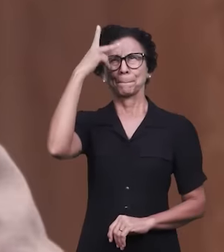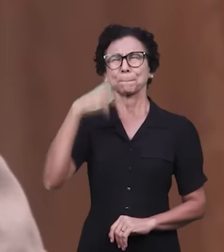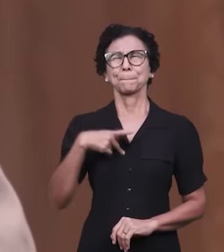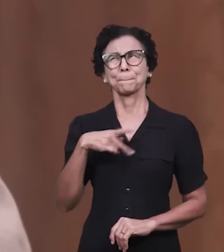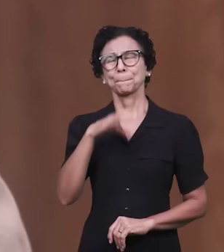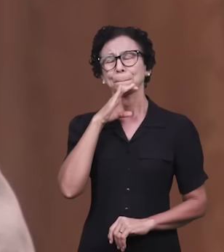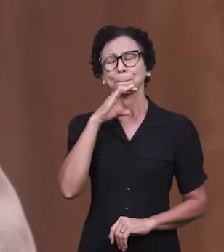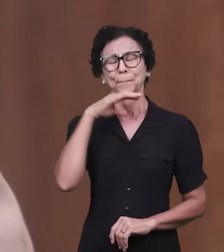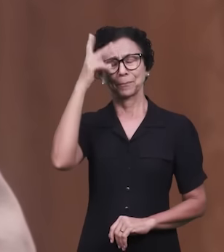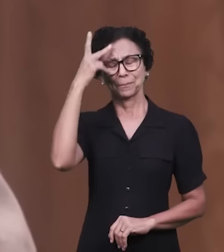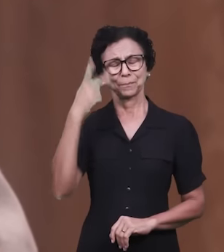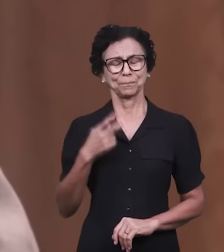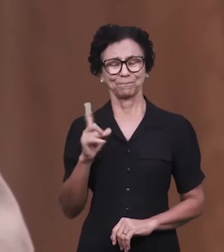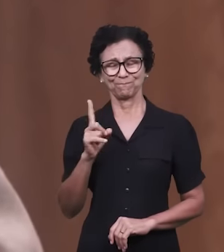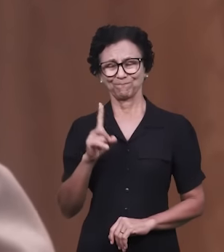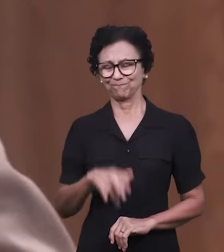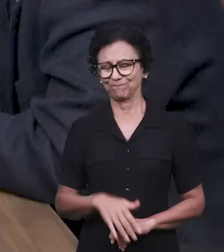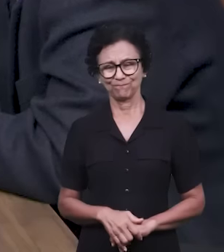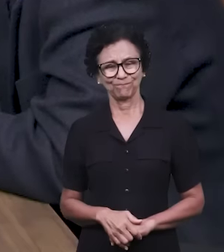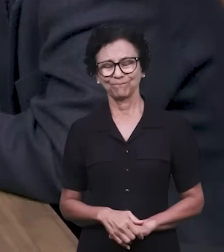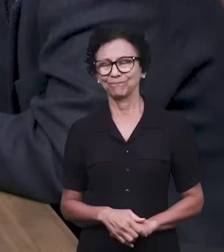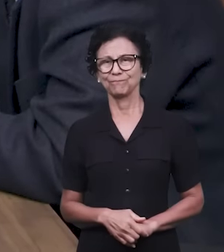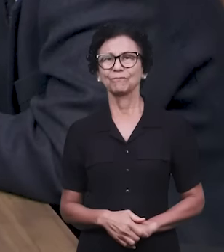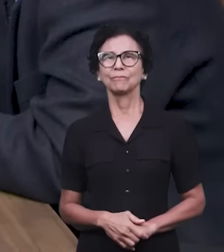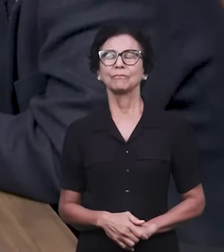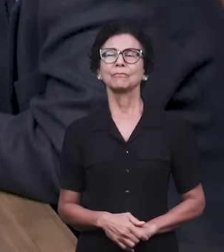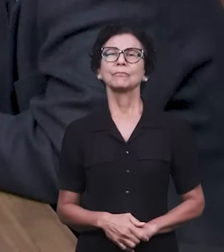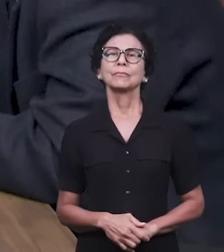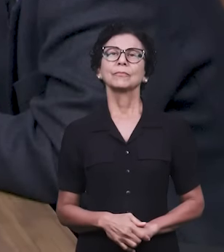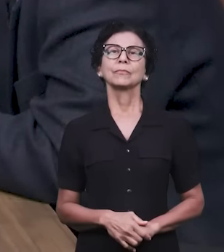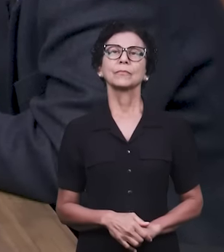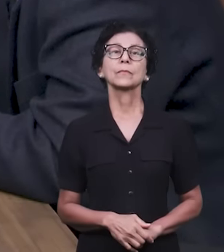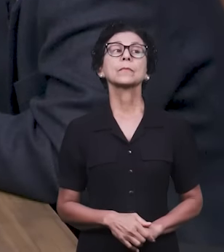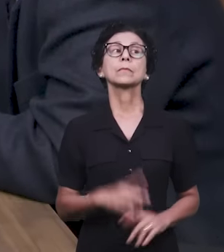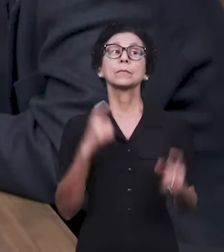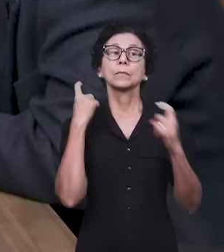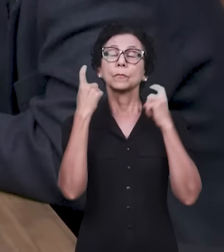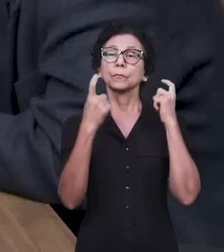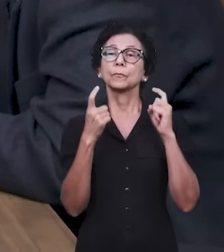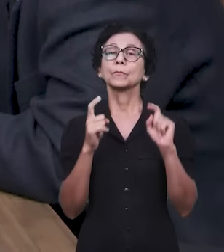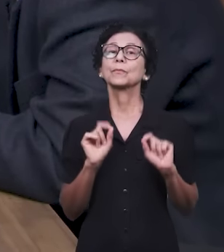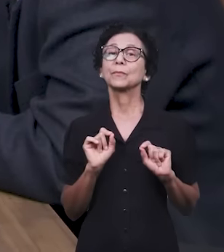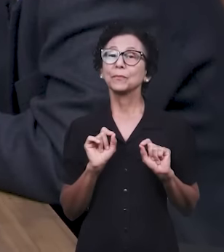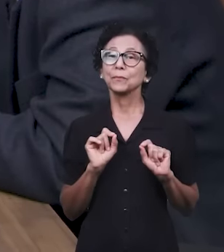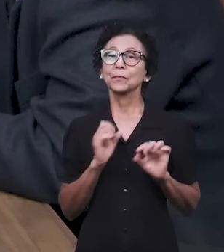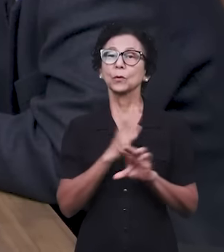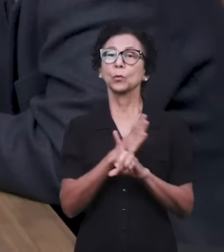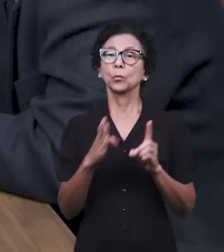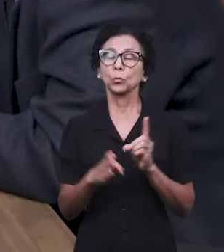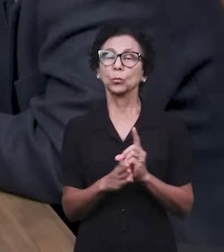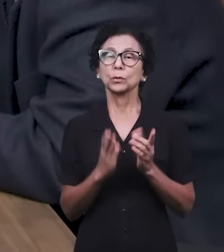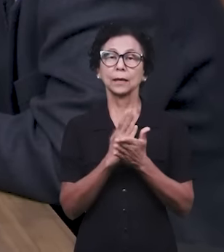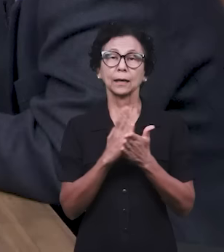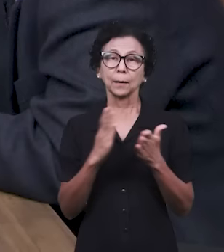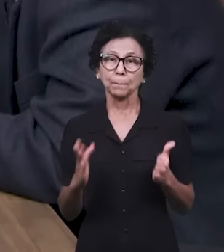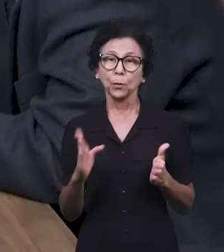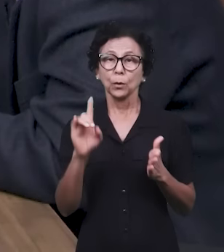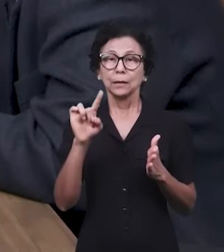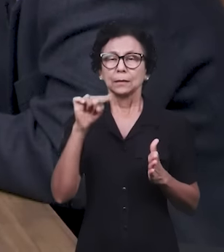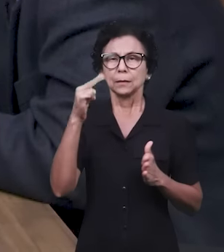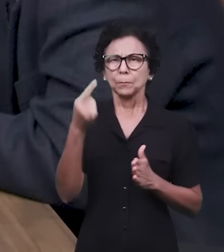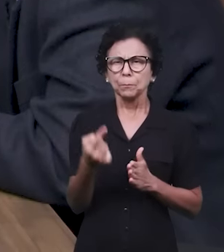a nossa preocupação grande é essa nessa hora. Nós temos a preocupação também de assistir as pessoas após o culto. Exatamente. Ou seja, o culto ele tem um tempo menor,